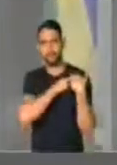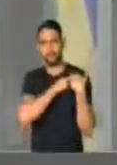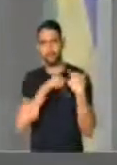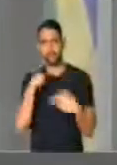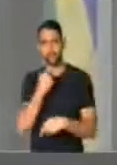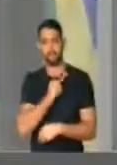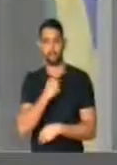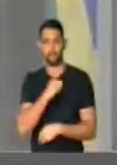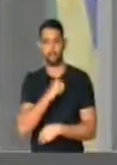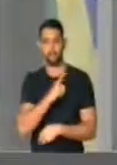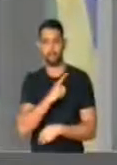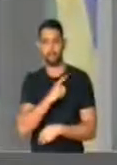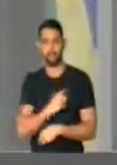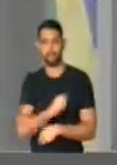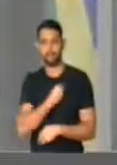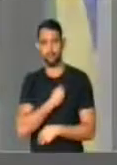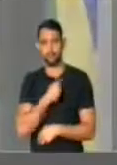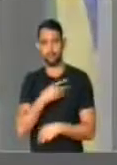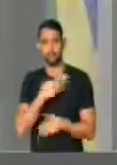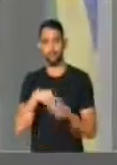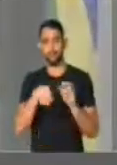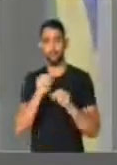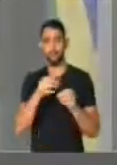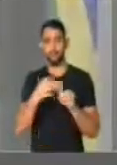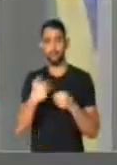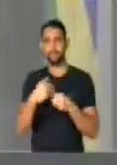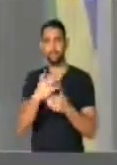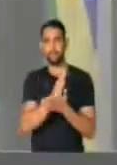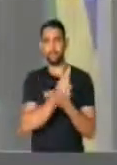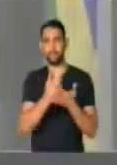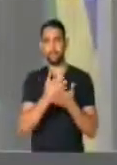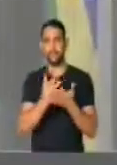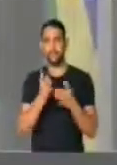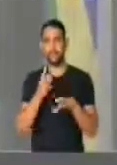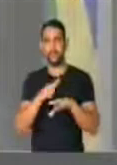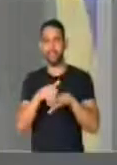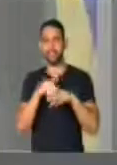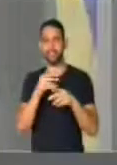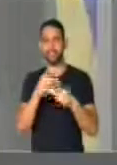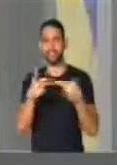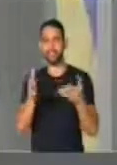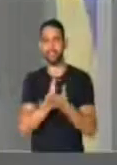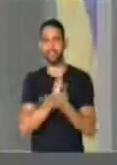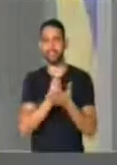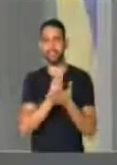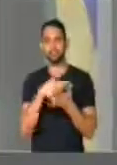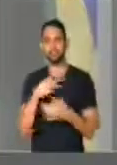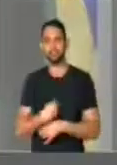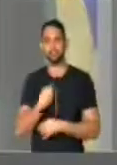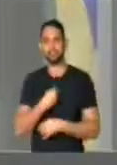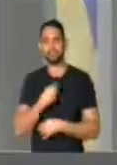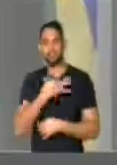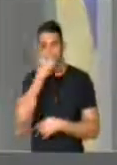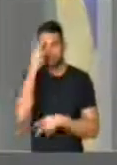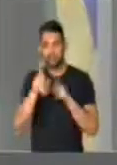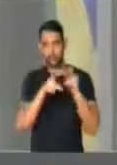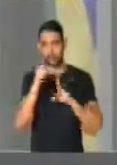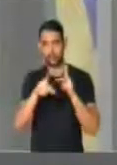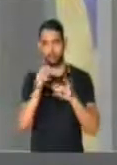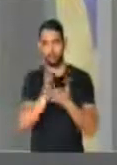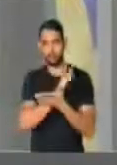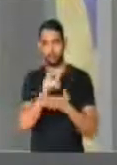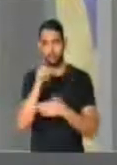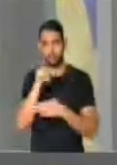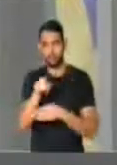que temos para com os municípios brasileiros. É lá que vivem os cidadãos e é lá que se